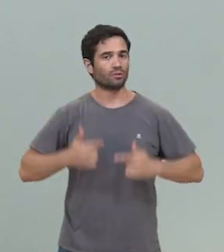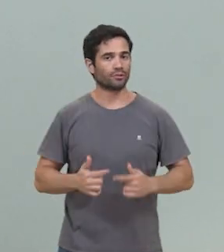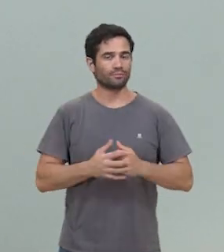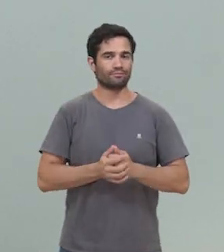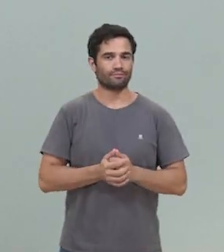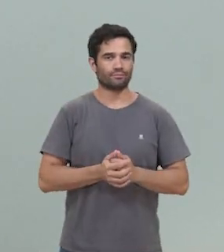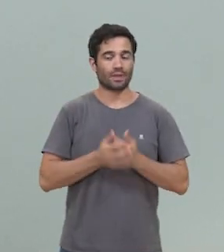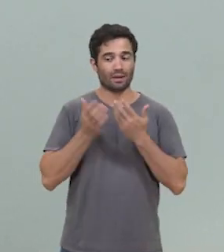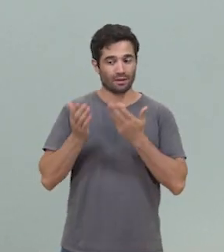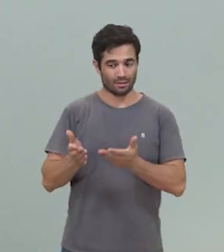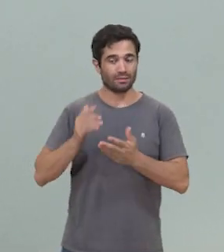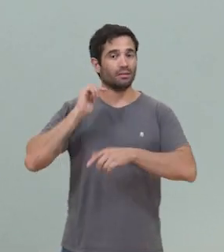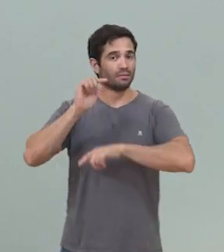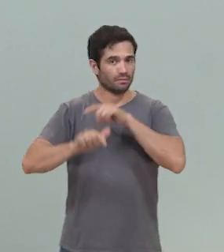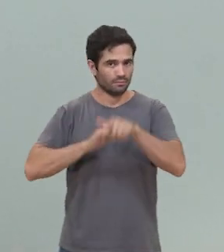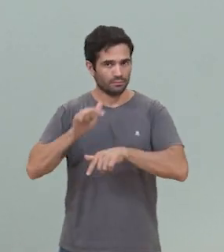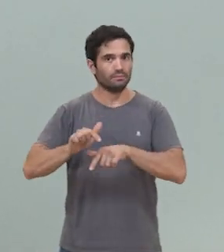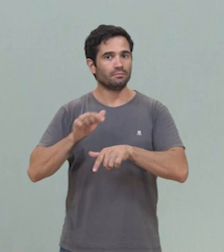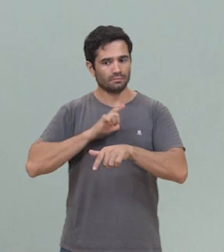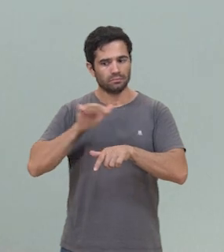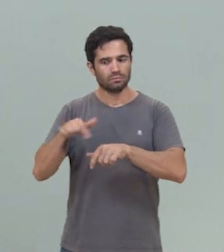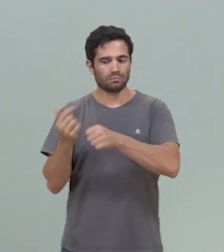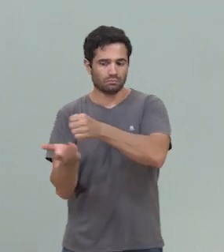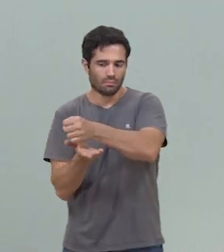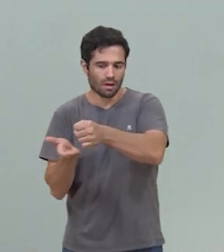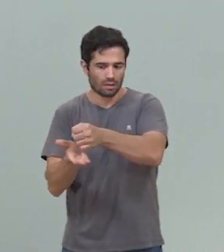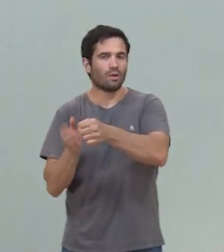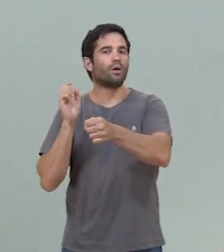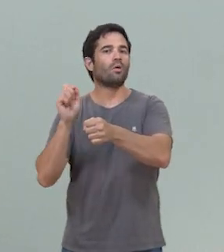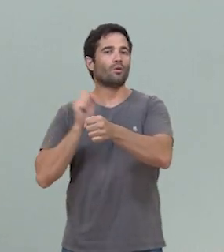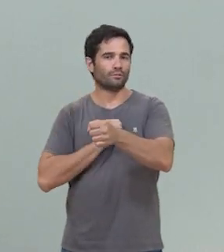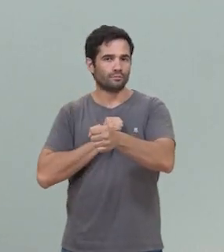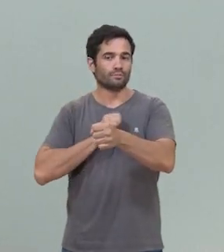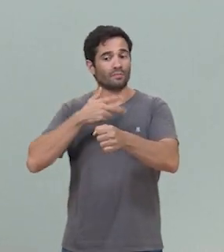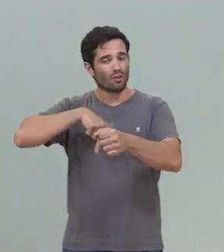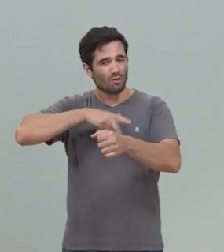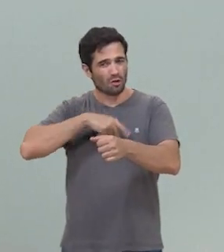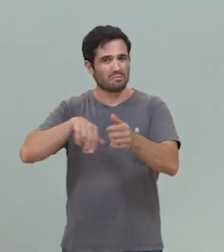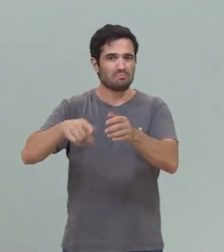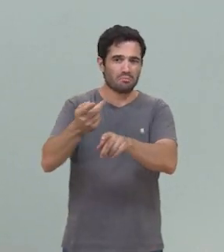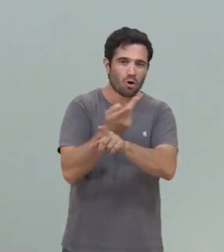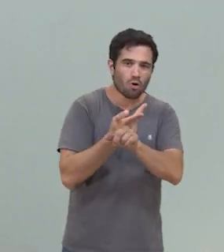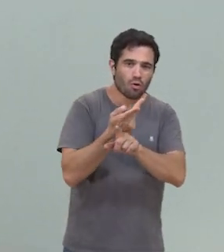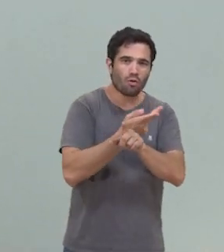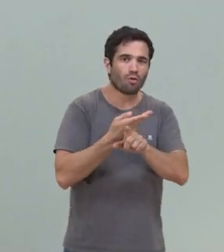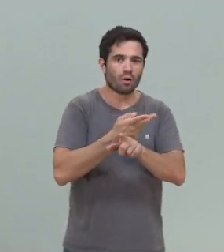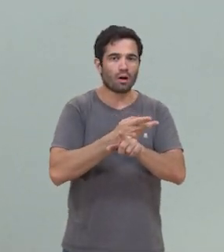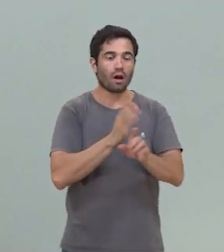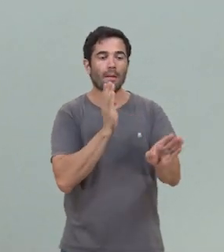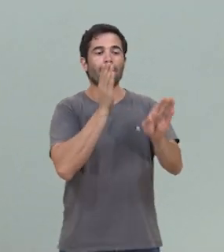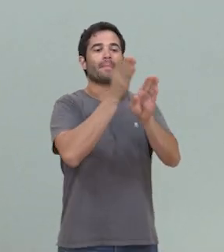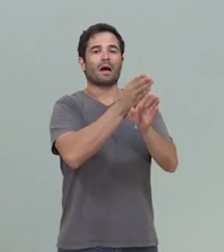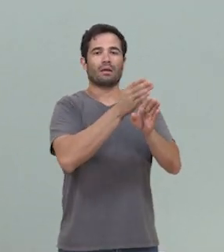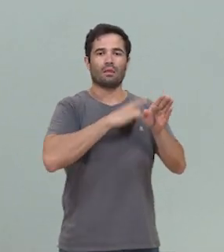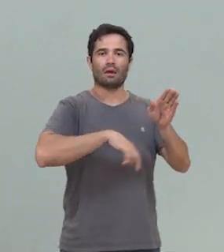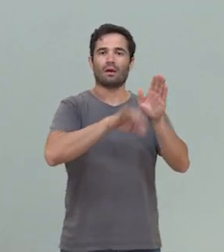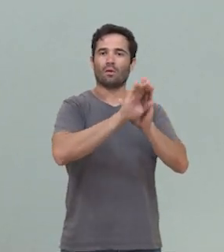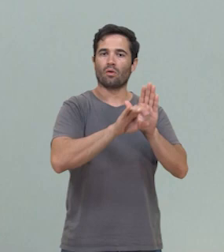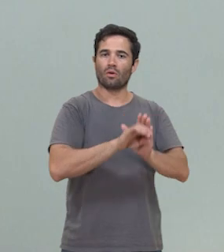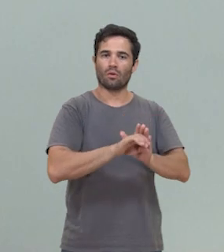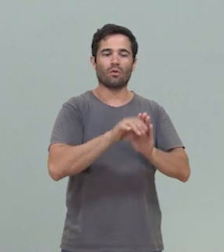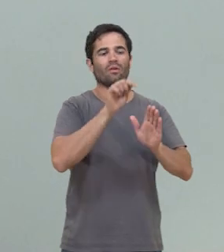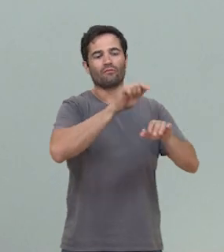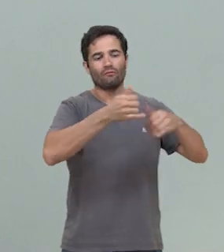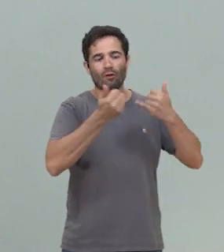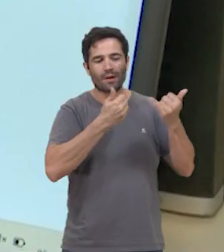Biologia e esse trabalho ele se baseia então a gente ir atrás dessas Fontes produzir o conteú